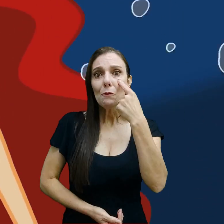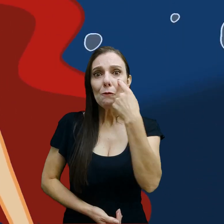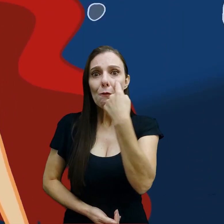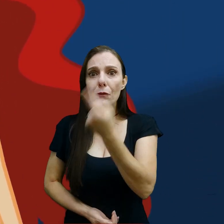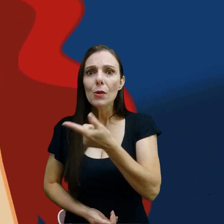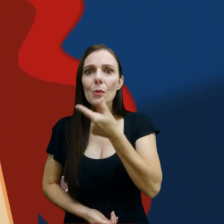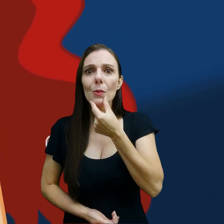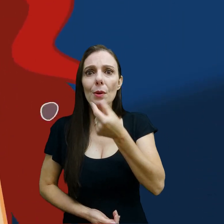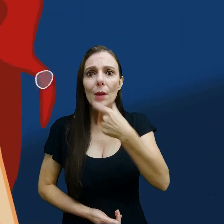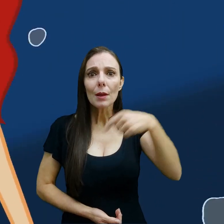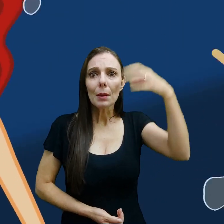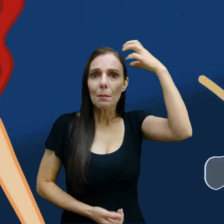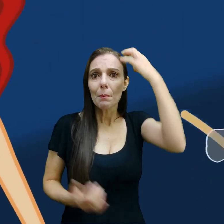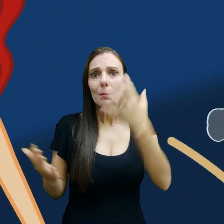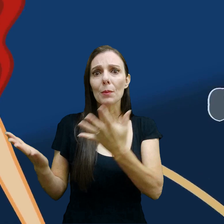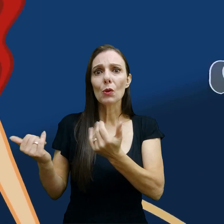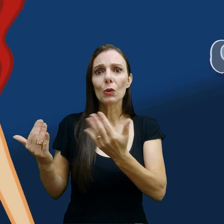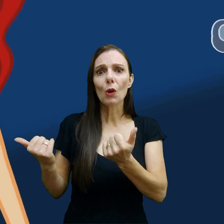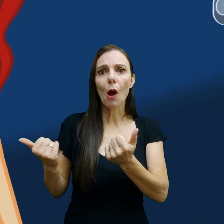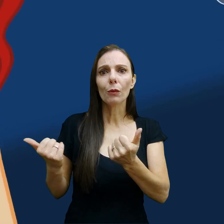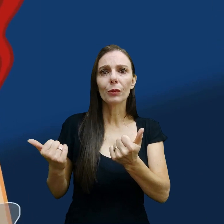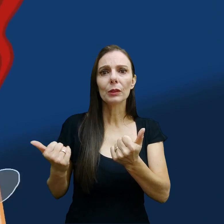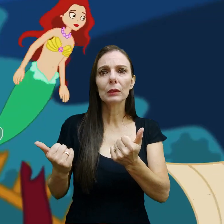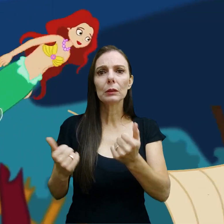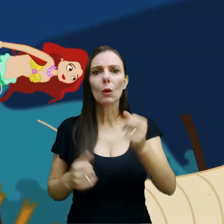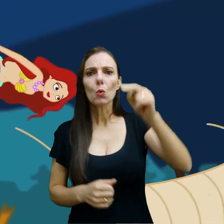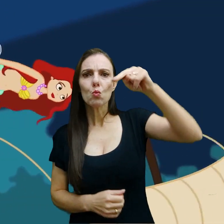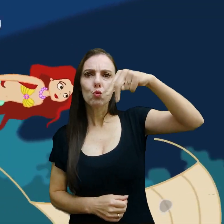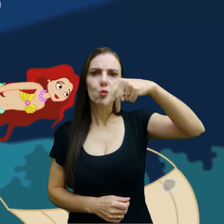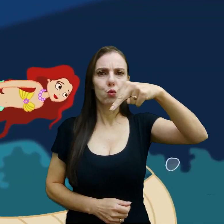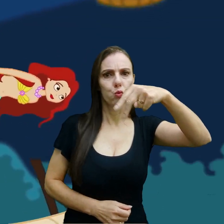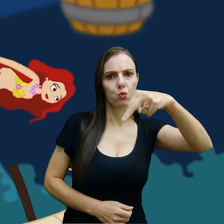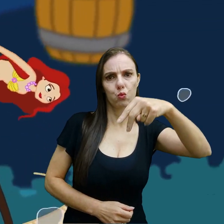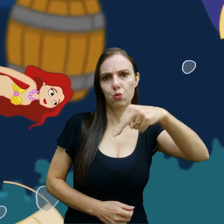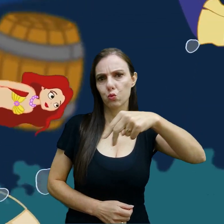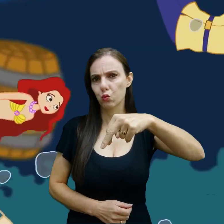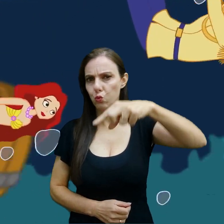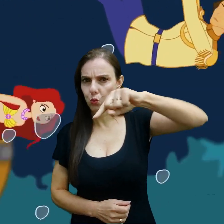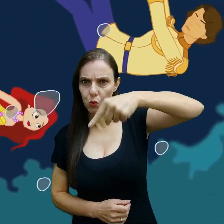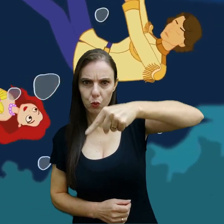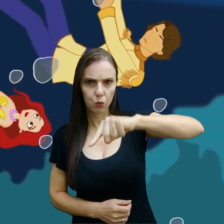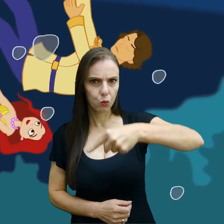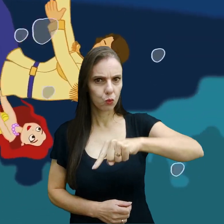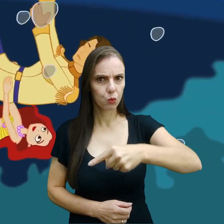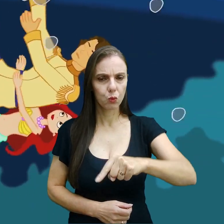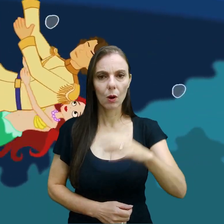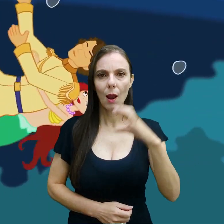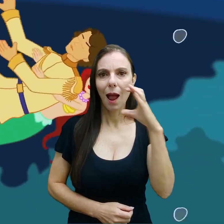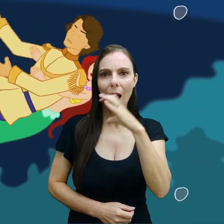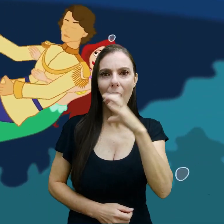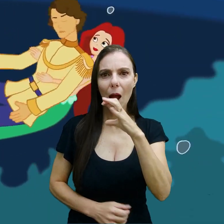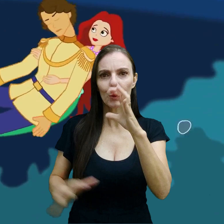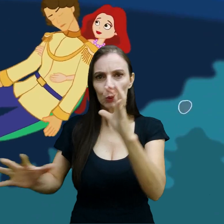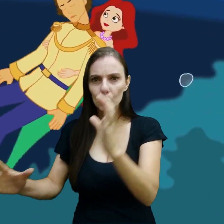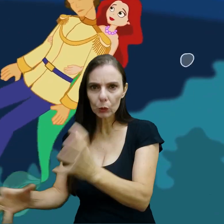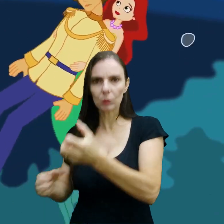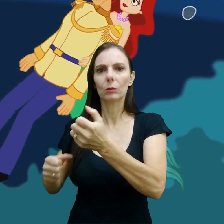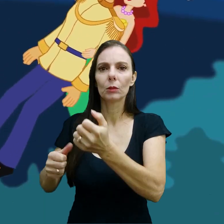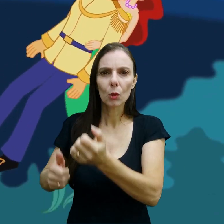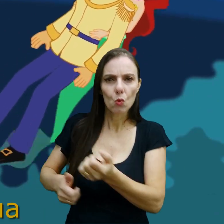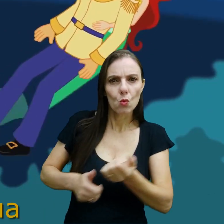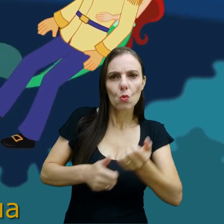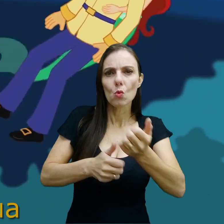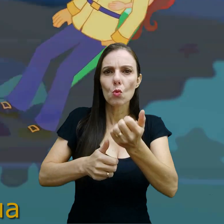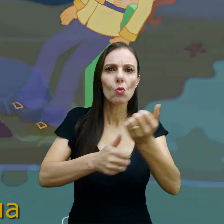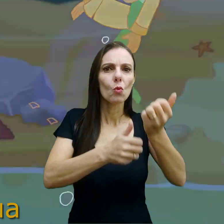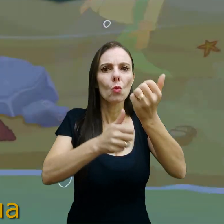Ela então viu o príncipe, inconsciente, indo lentamente nas águas profundas. Ela